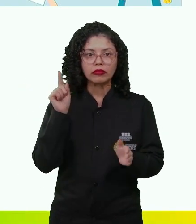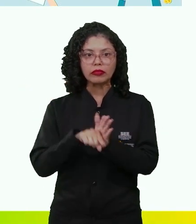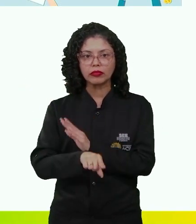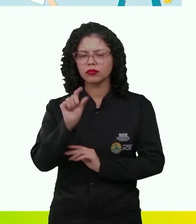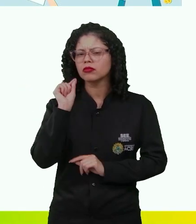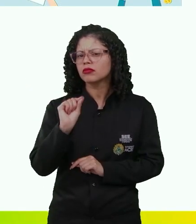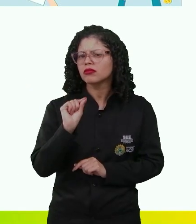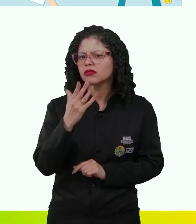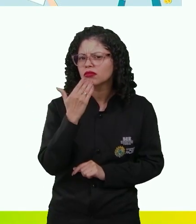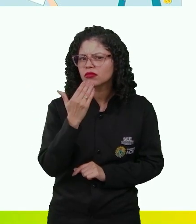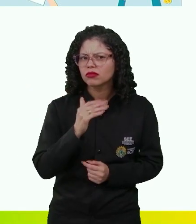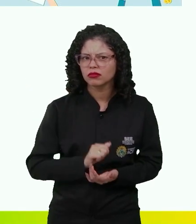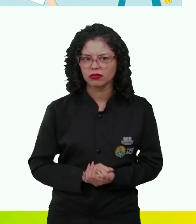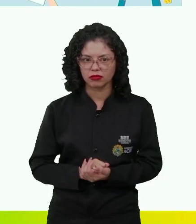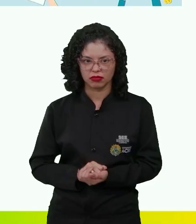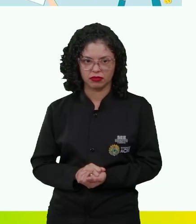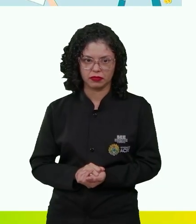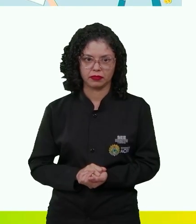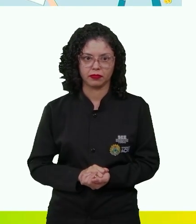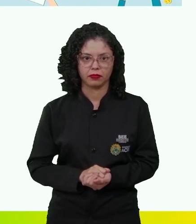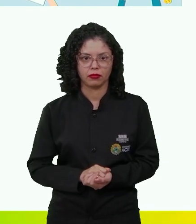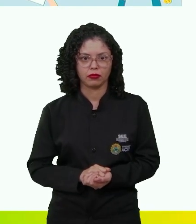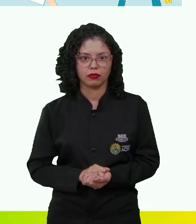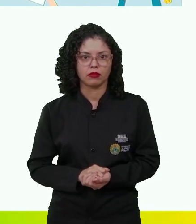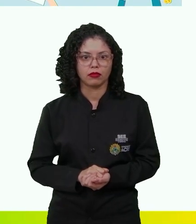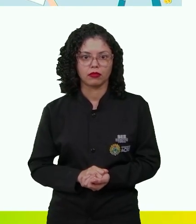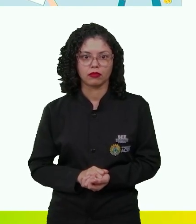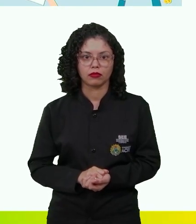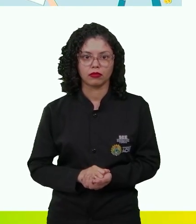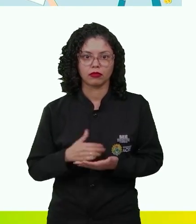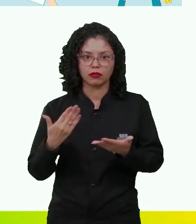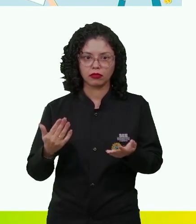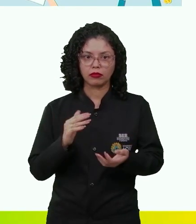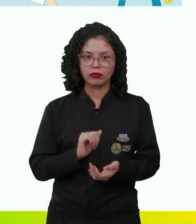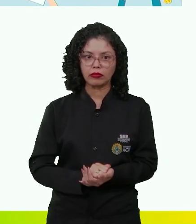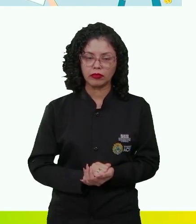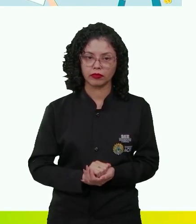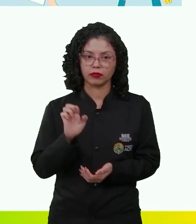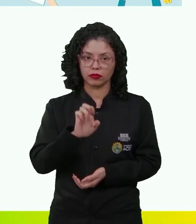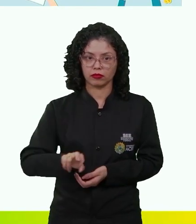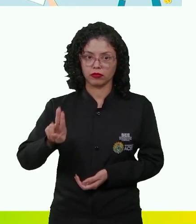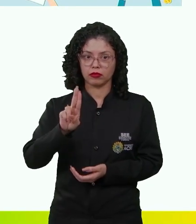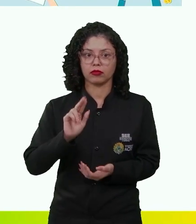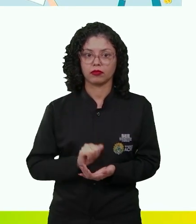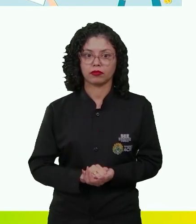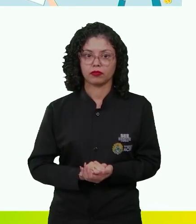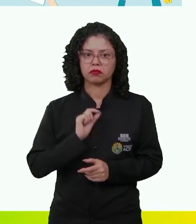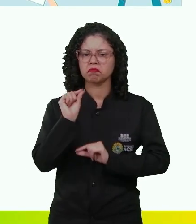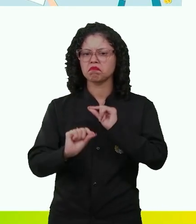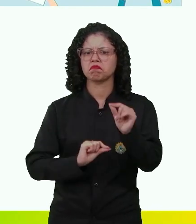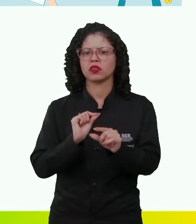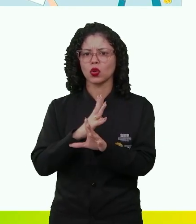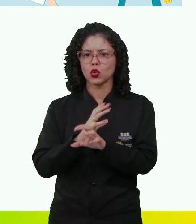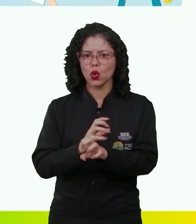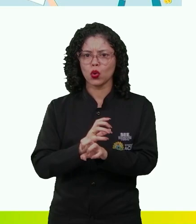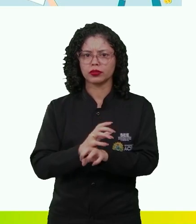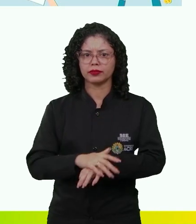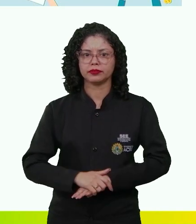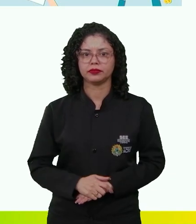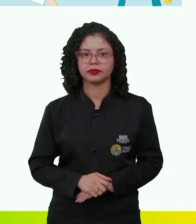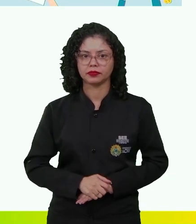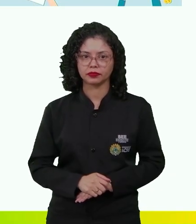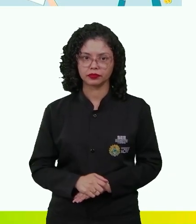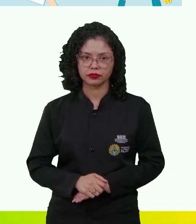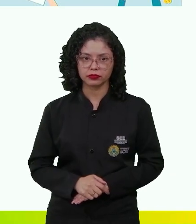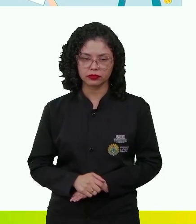questiona: o que é alimento? O representante da Europa questiona o que é